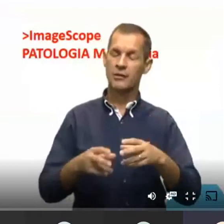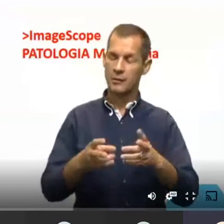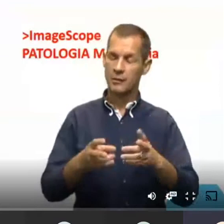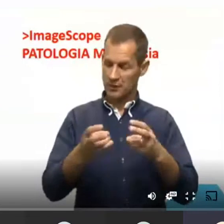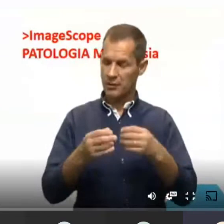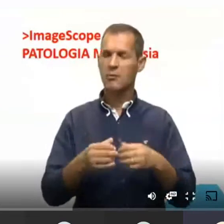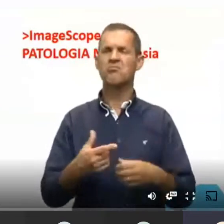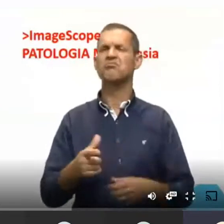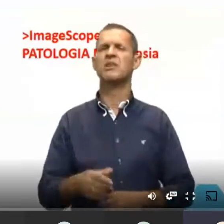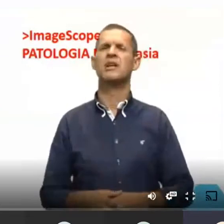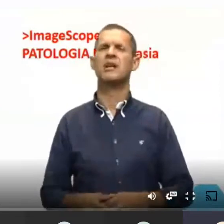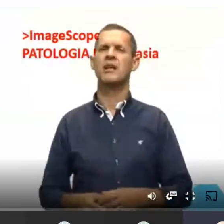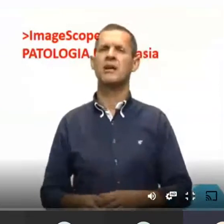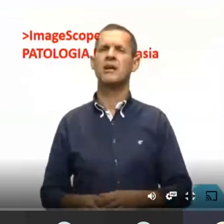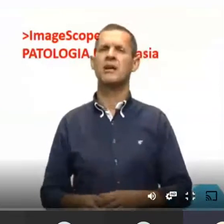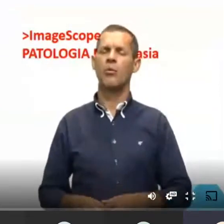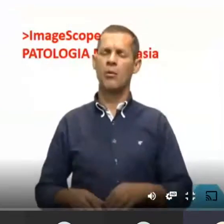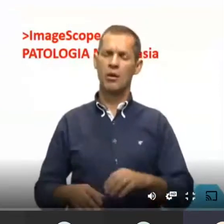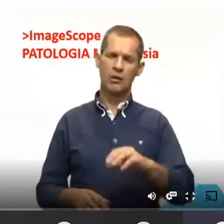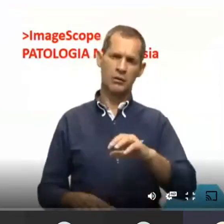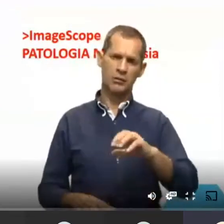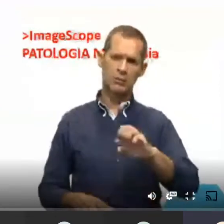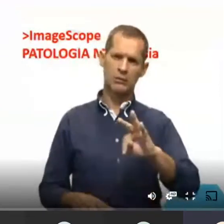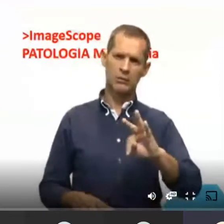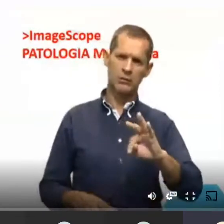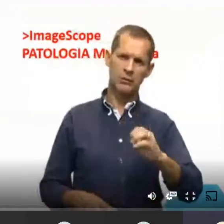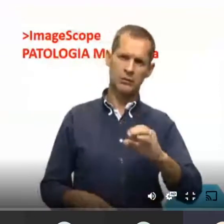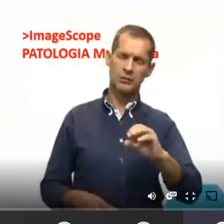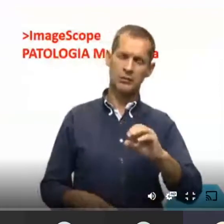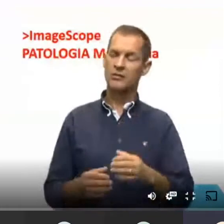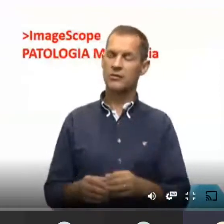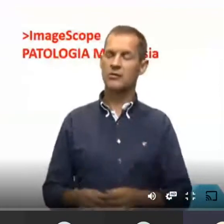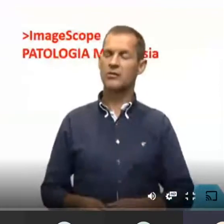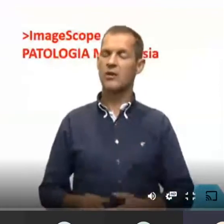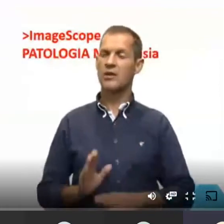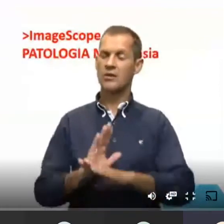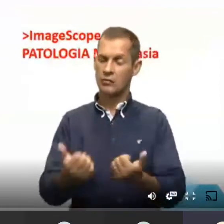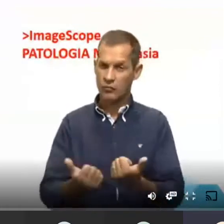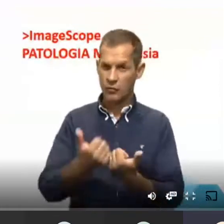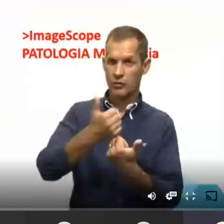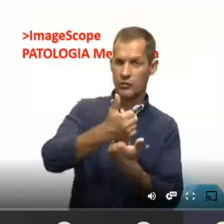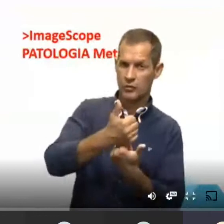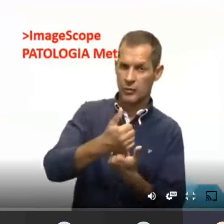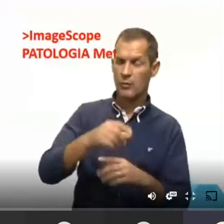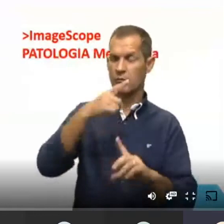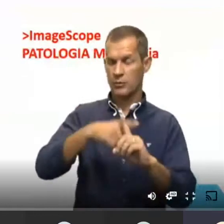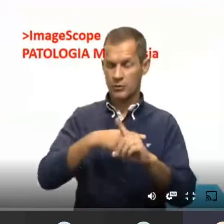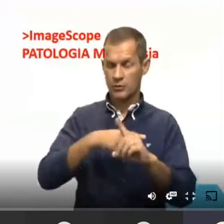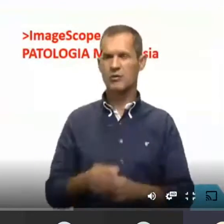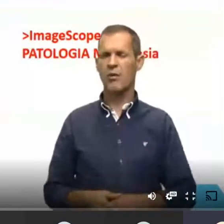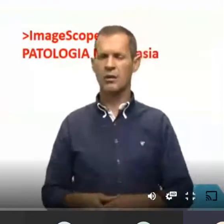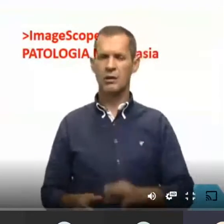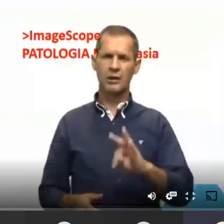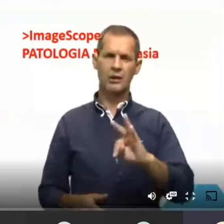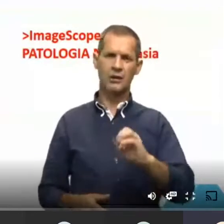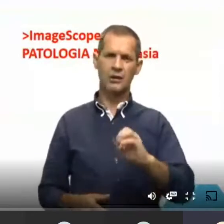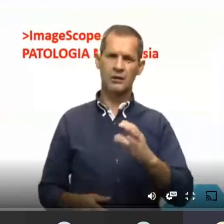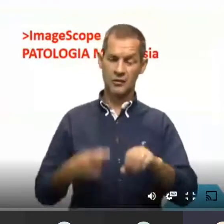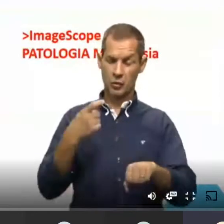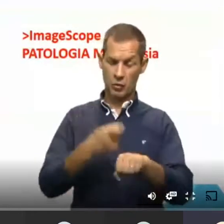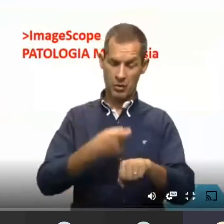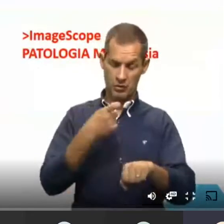ciliada? Né? Não tem. O tecido ciliar, ele foi substituído por um tipo de tecido